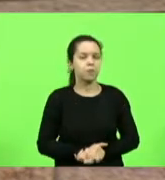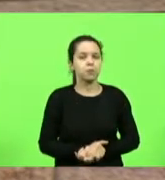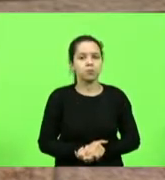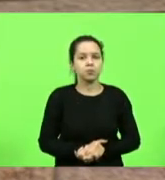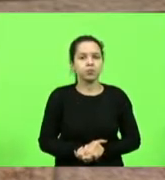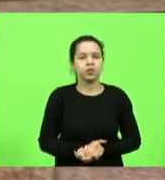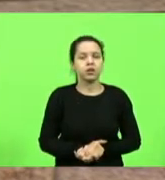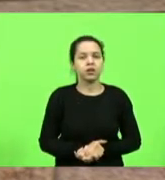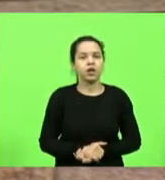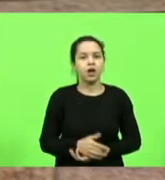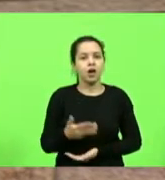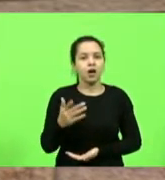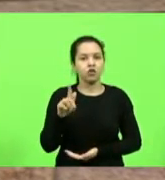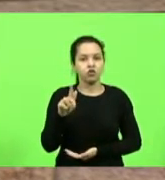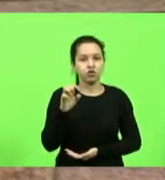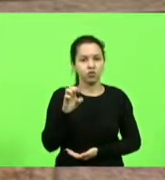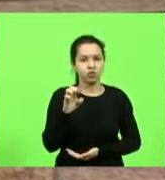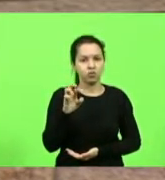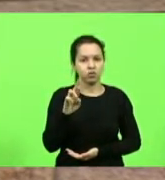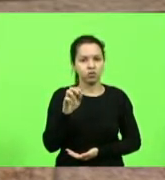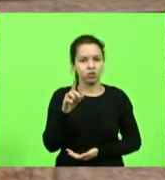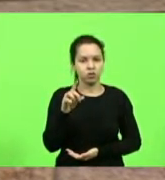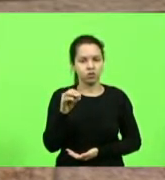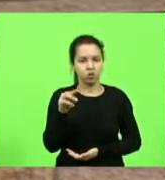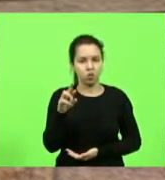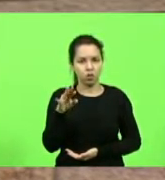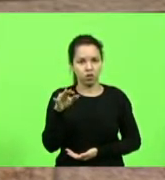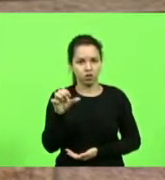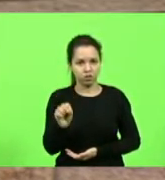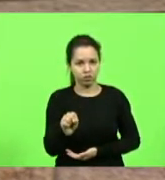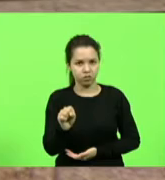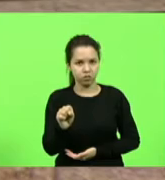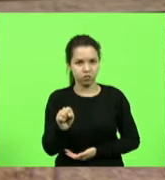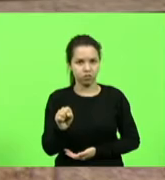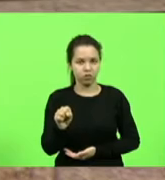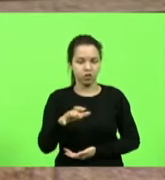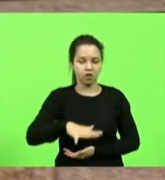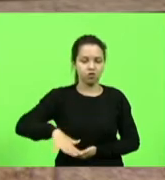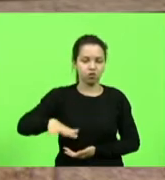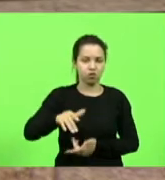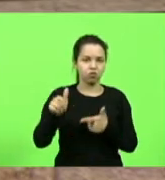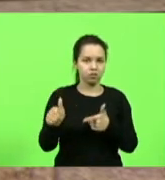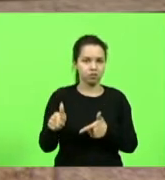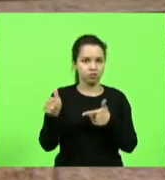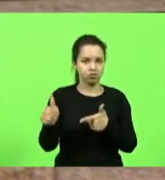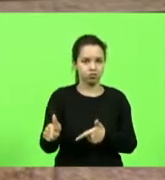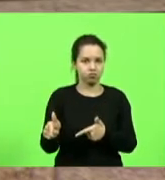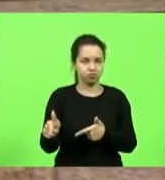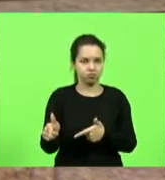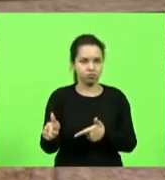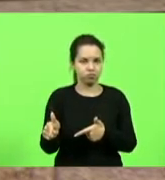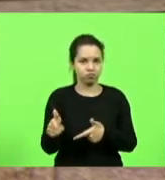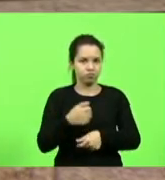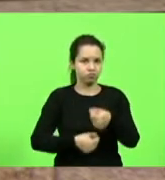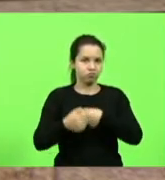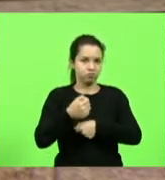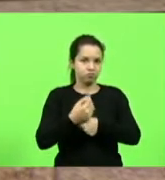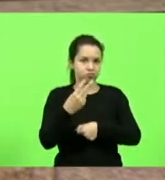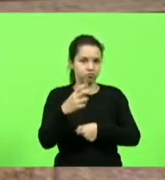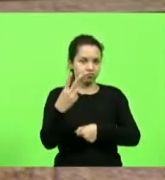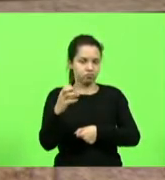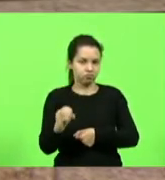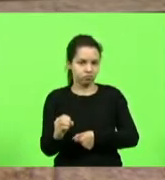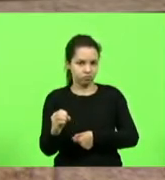do antigranizo da região de Caçador. Tá? Em 2020, ali dos 30, tinham 6 que não